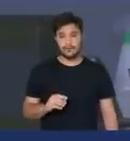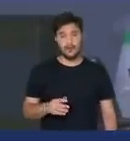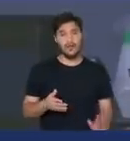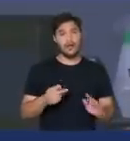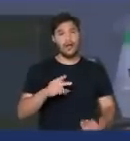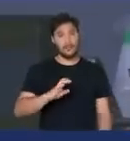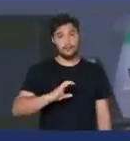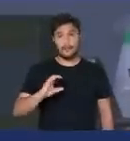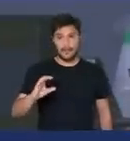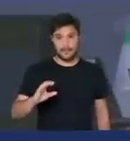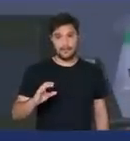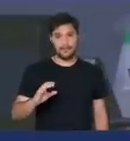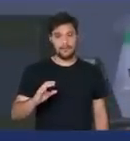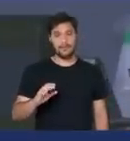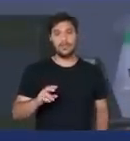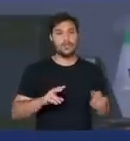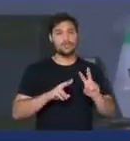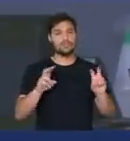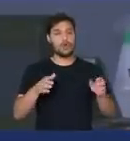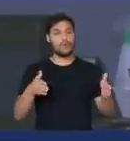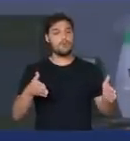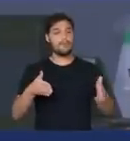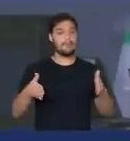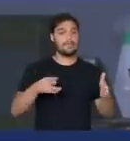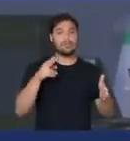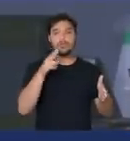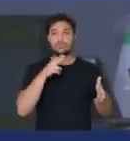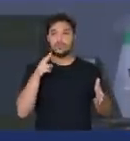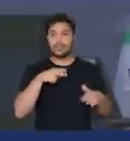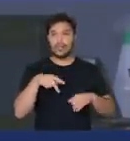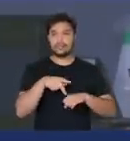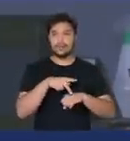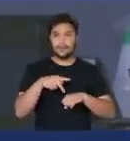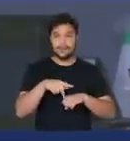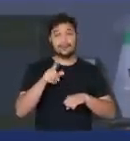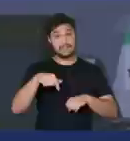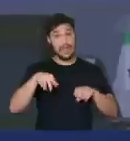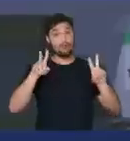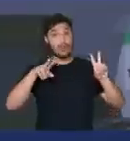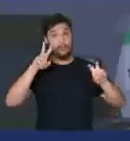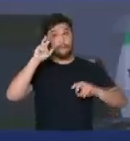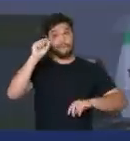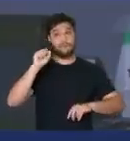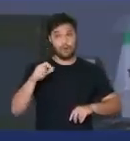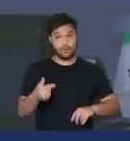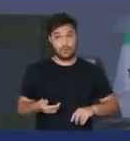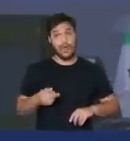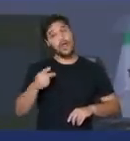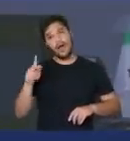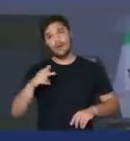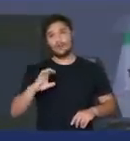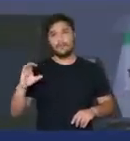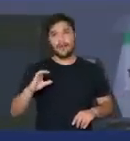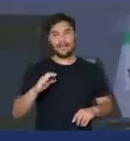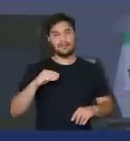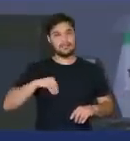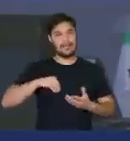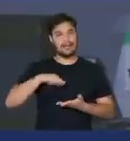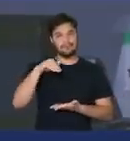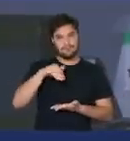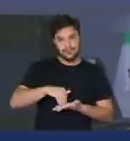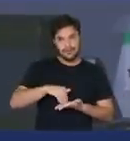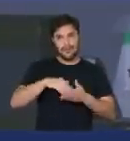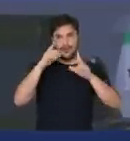a proposta de emenda à Constituição que trata do estado de emergência, que era a grande polêmica dessa noite, a outra PEC, a PEC do piso da